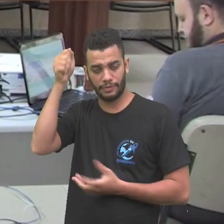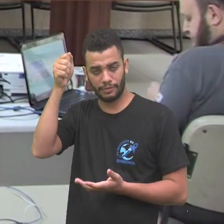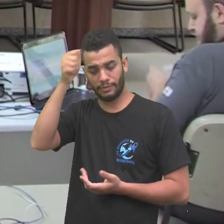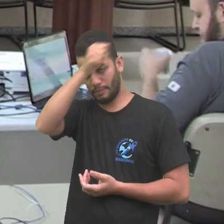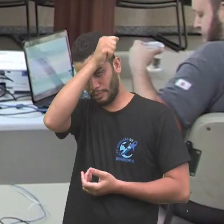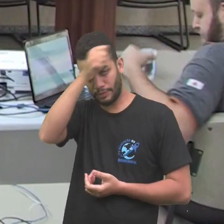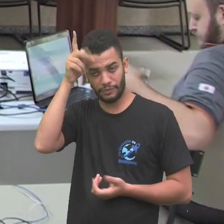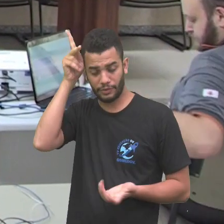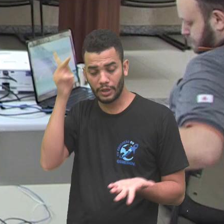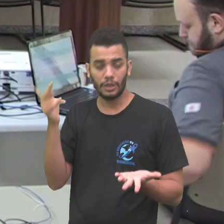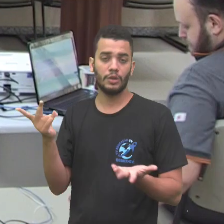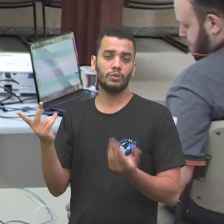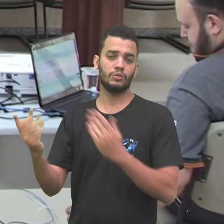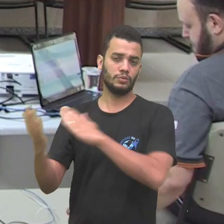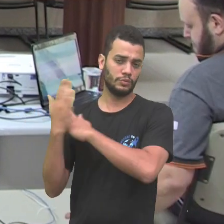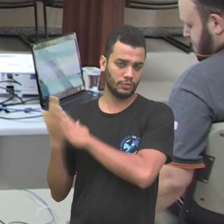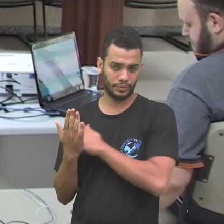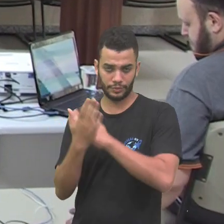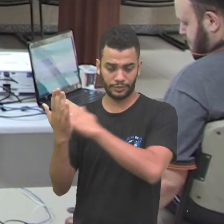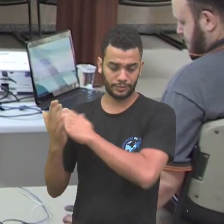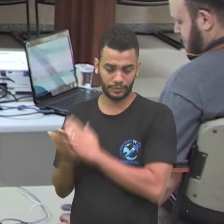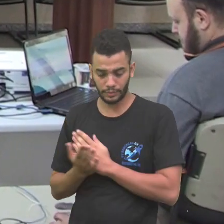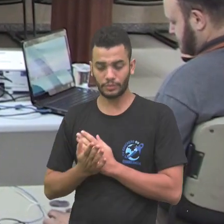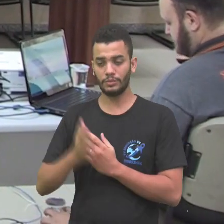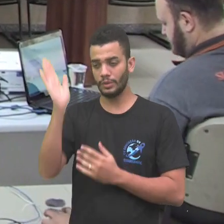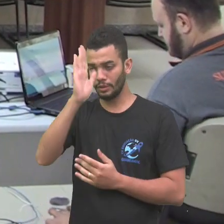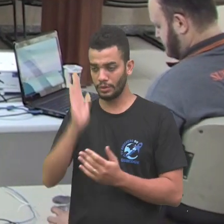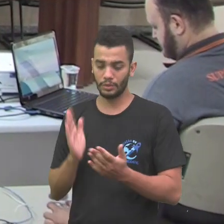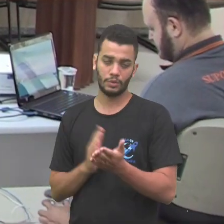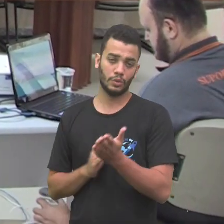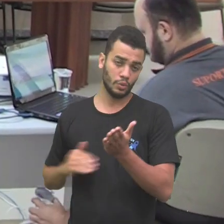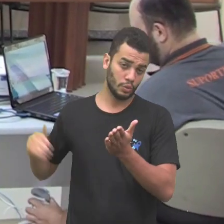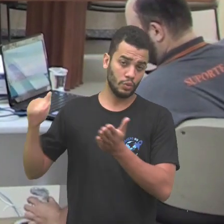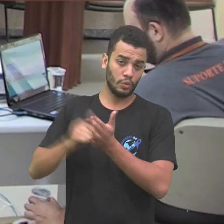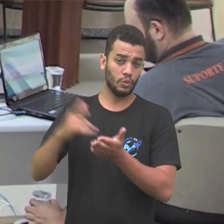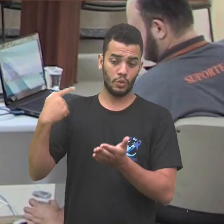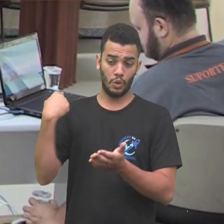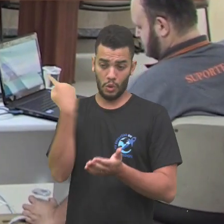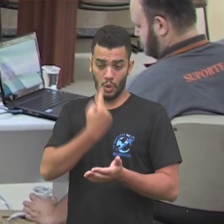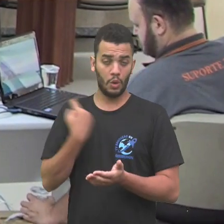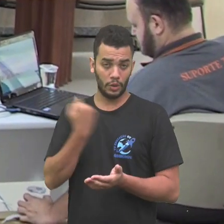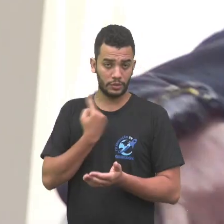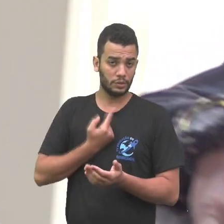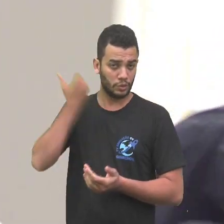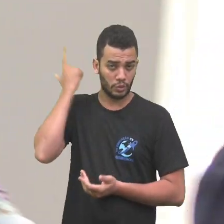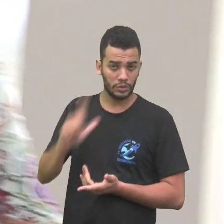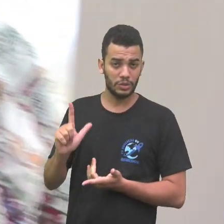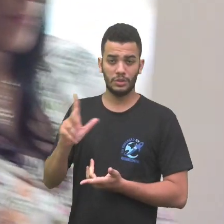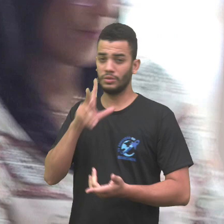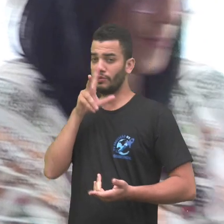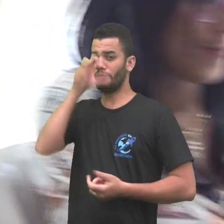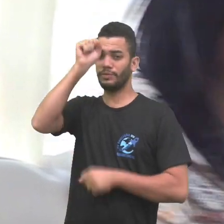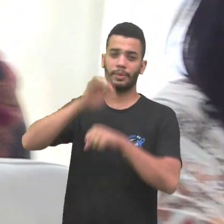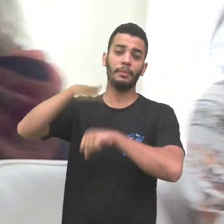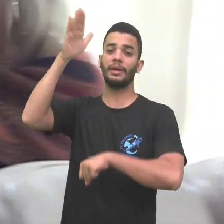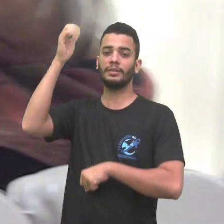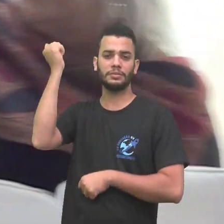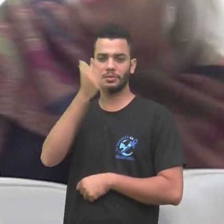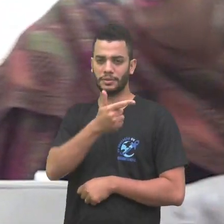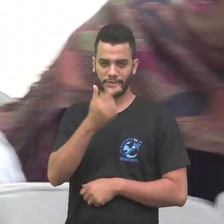todo o território nacional. Hoje nós somos referência para o Positivo em todo o Brasil.